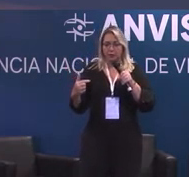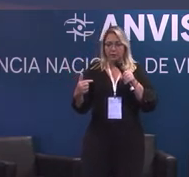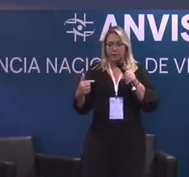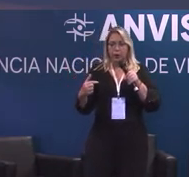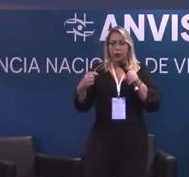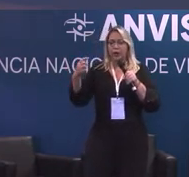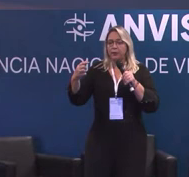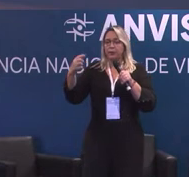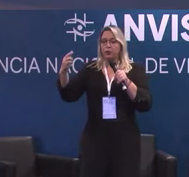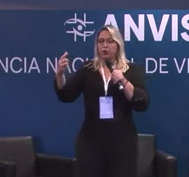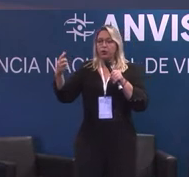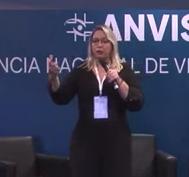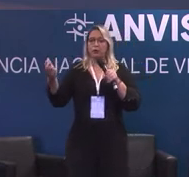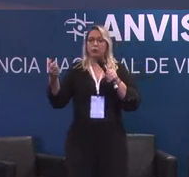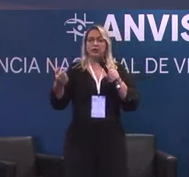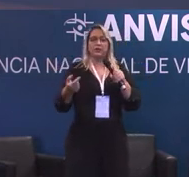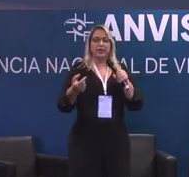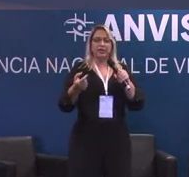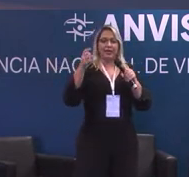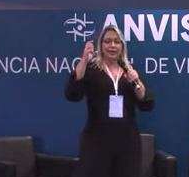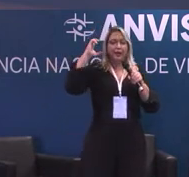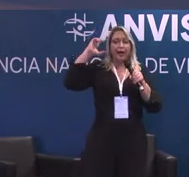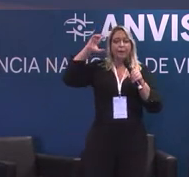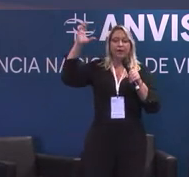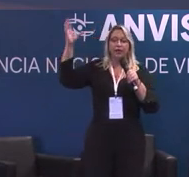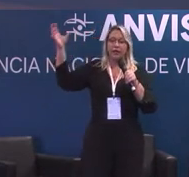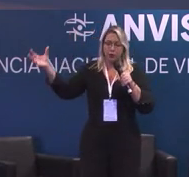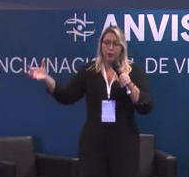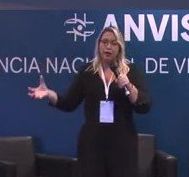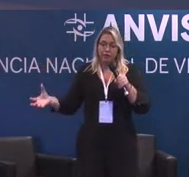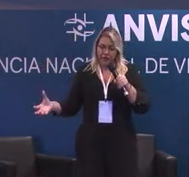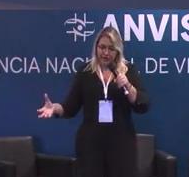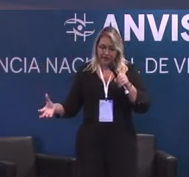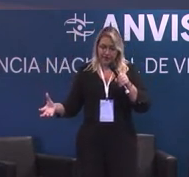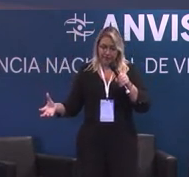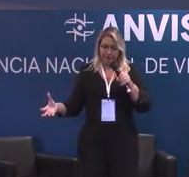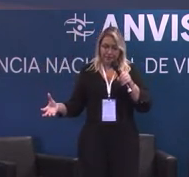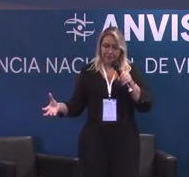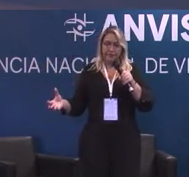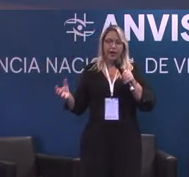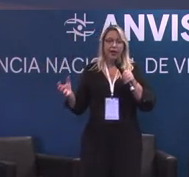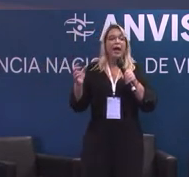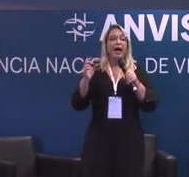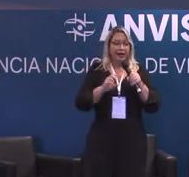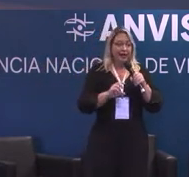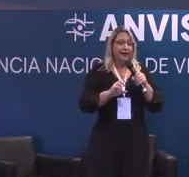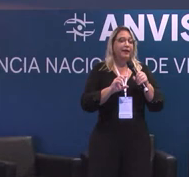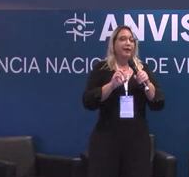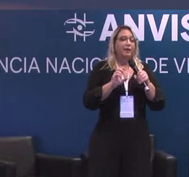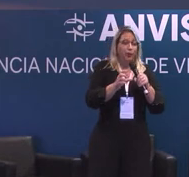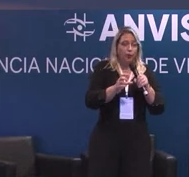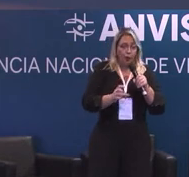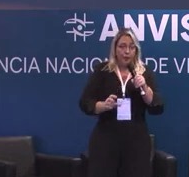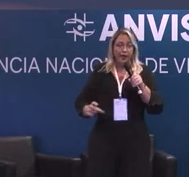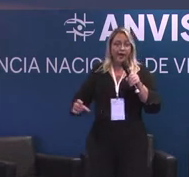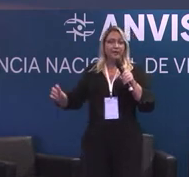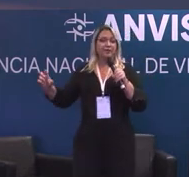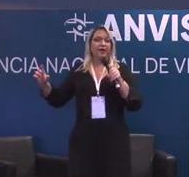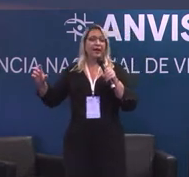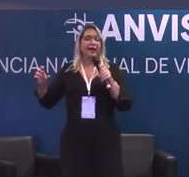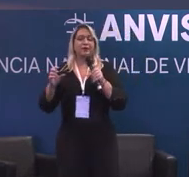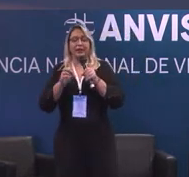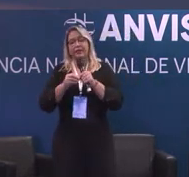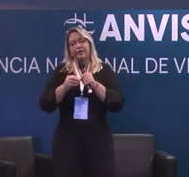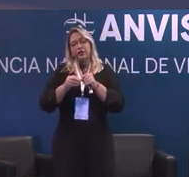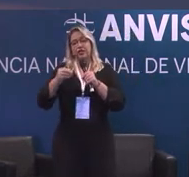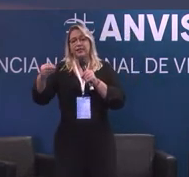Um programa de monitoramento, muitas vezes, até capitaneado pela Anvisa. Aí, por obrigação legal,